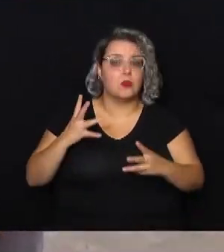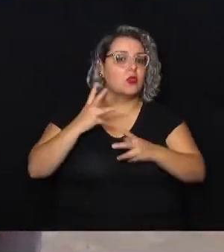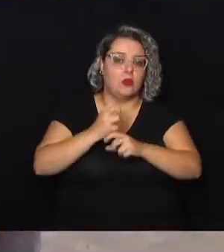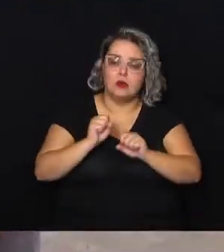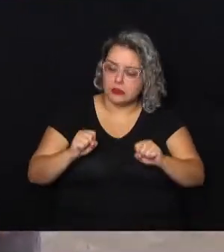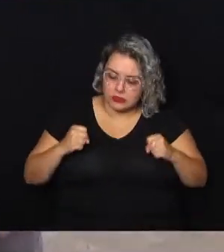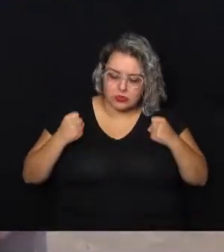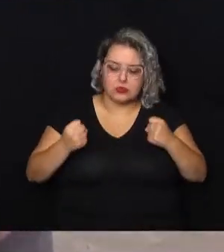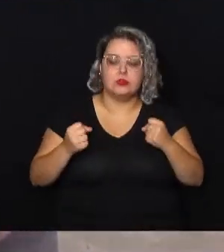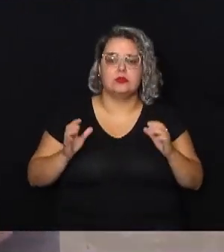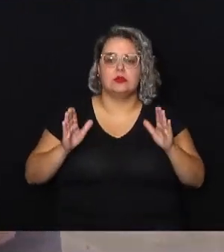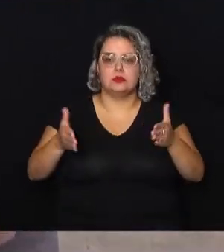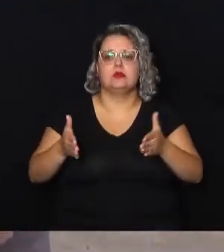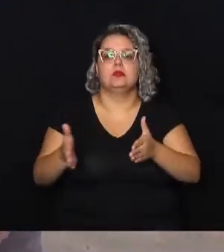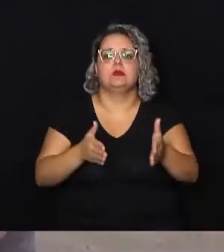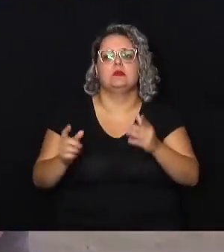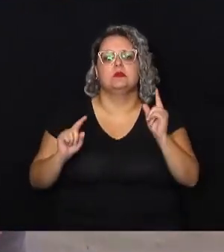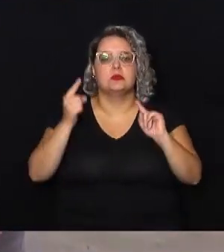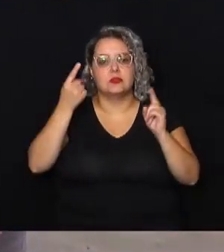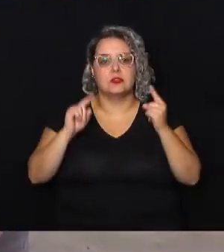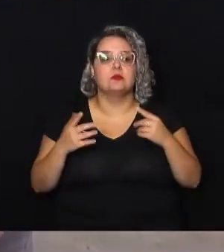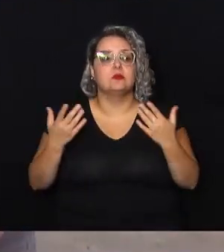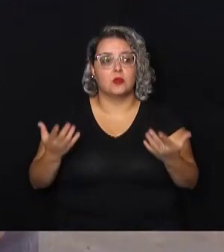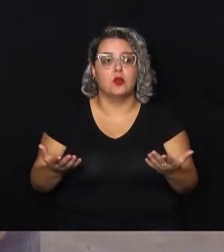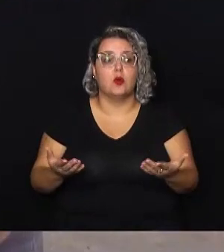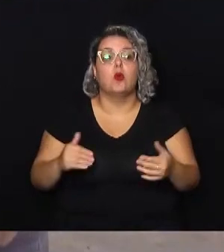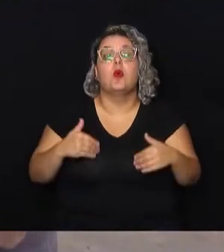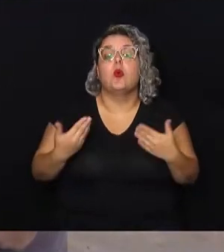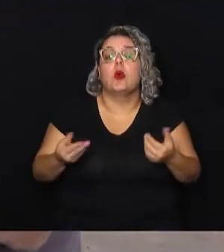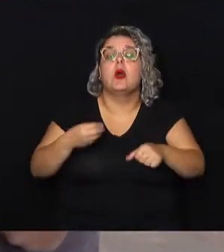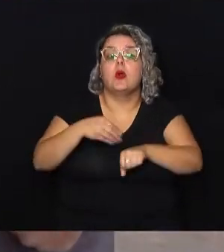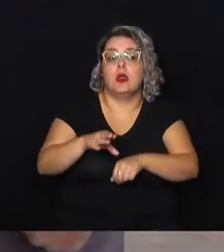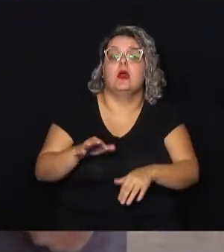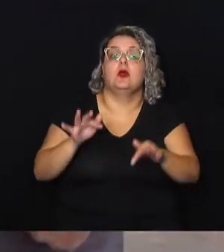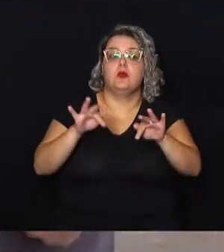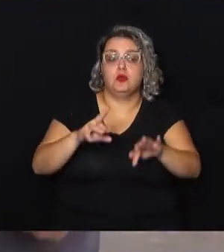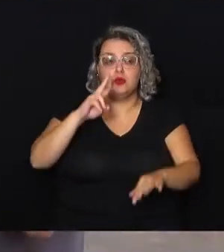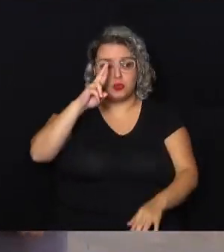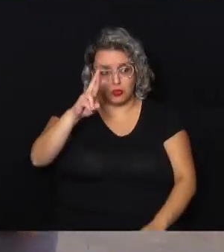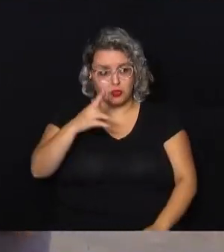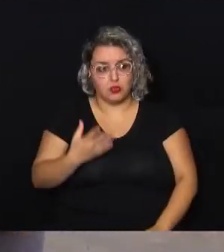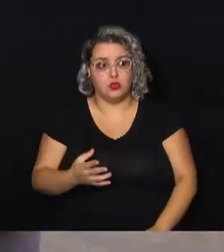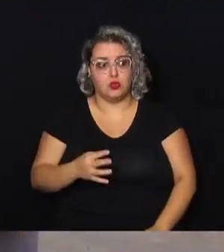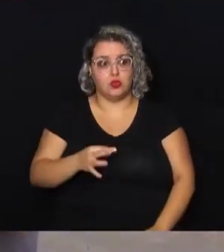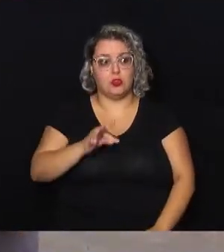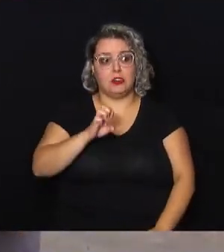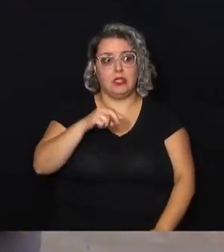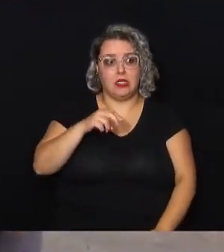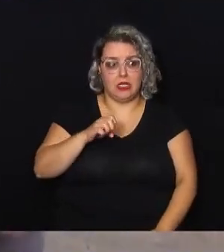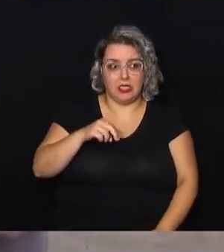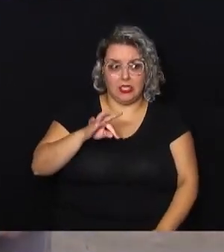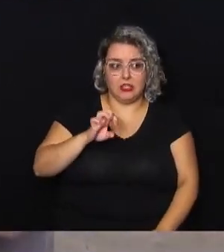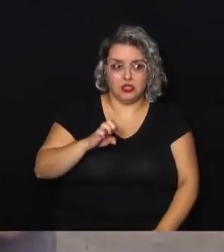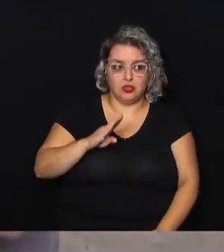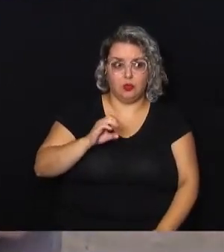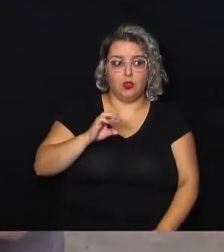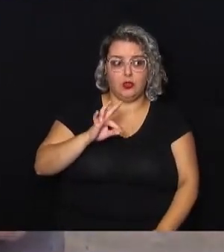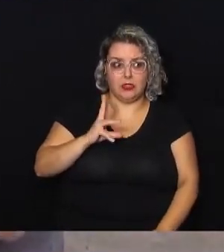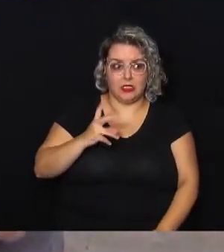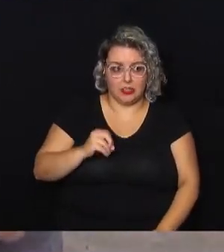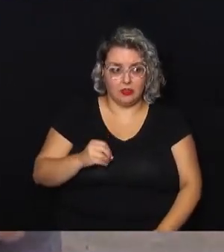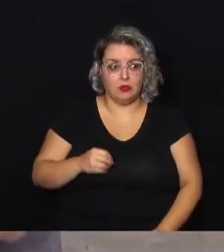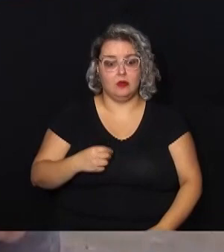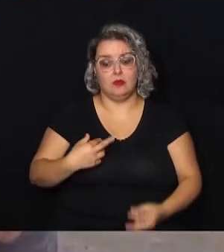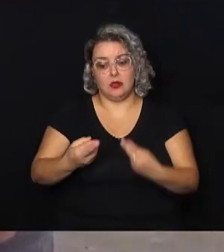empenhada aí nesse período de carnaval. Boa. Qual o recado final que o senhor deixa, Tenente Botelho, para o pessoal que está em casa, que vai pegar a estrada,